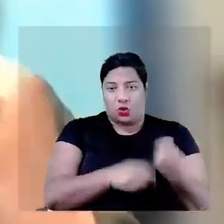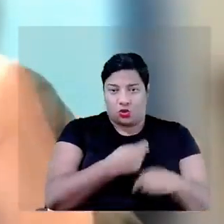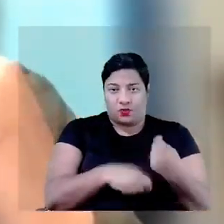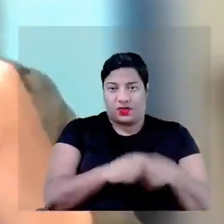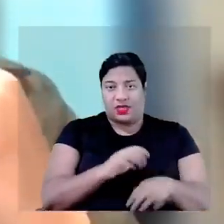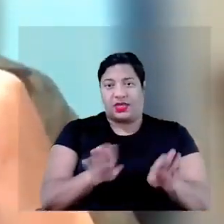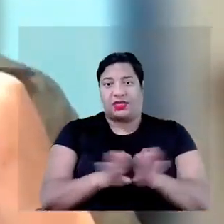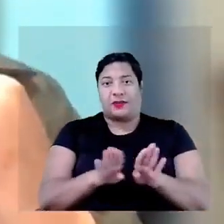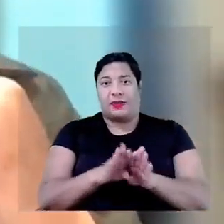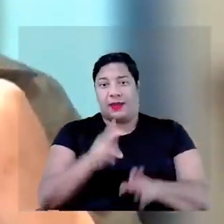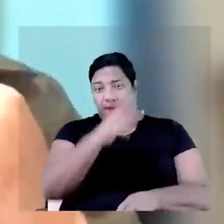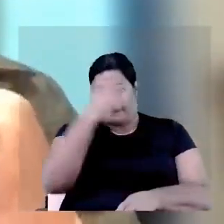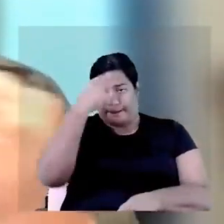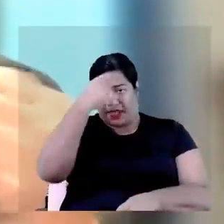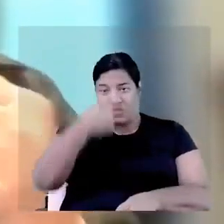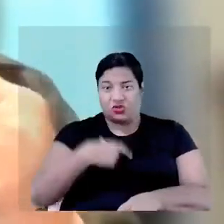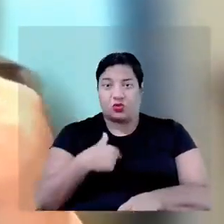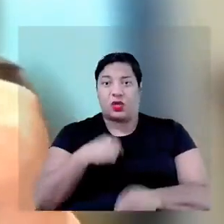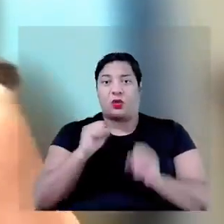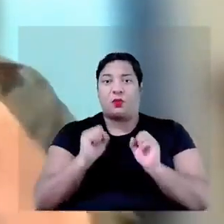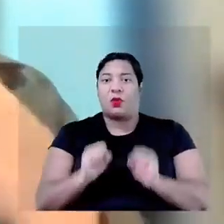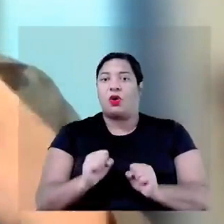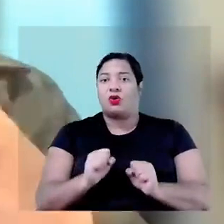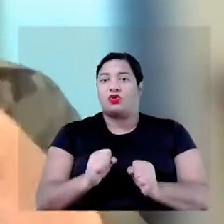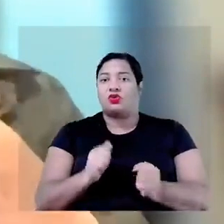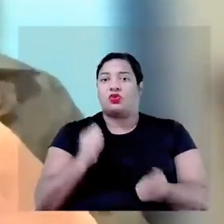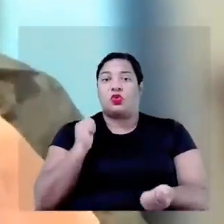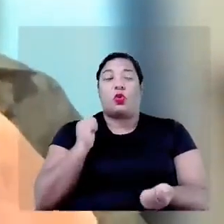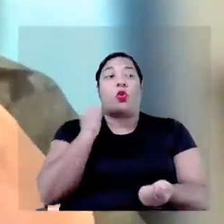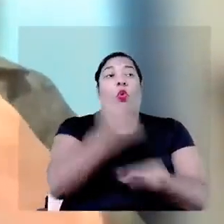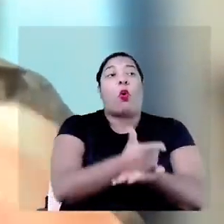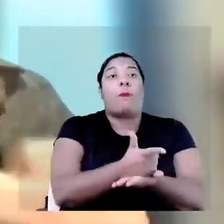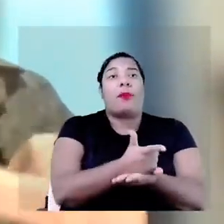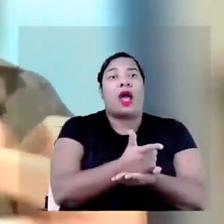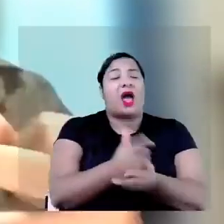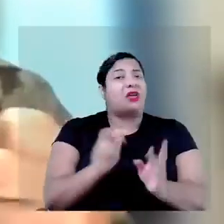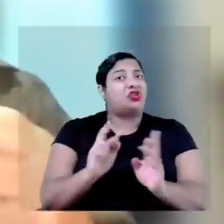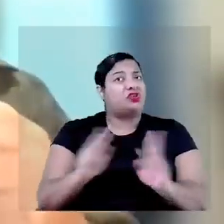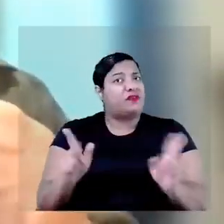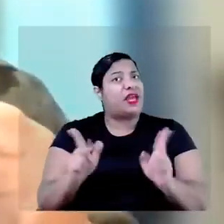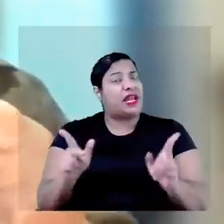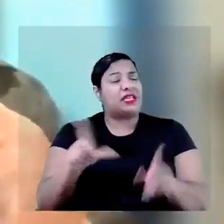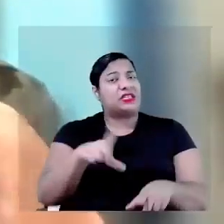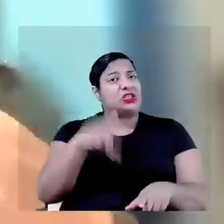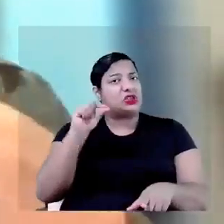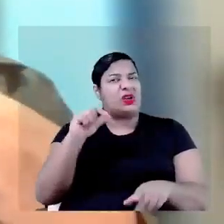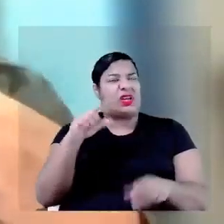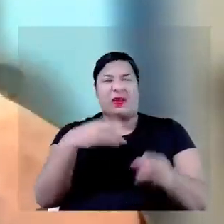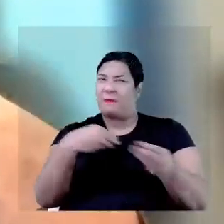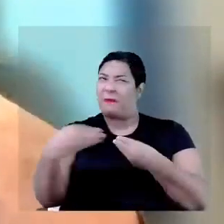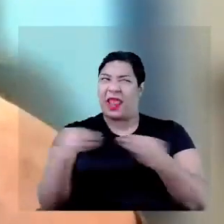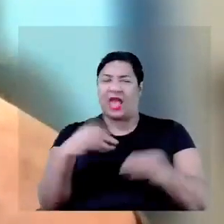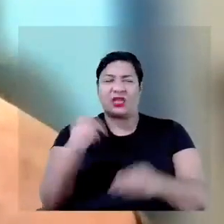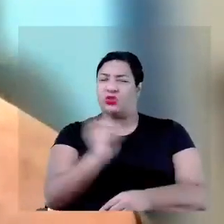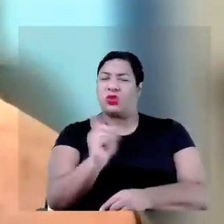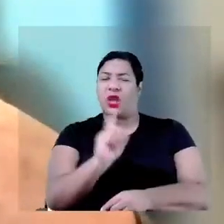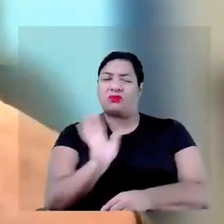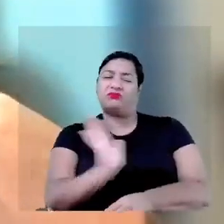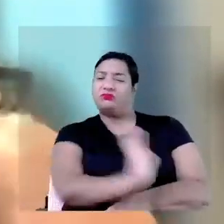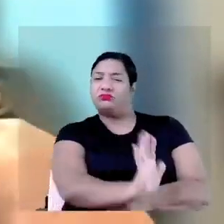eu posso comprar diferente, eu posso recusar o plástico, eu posso